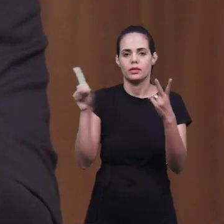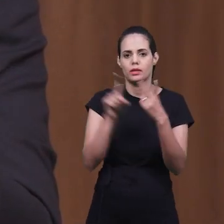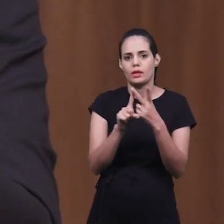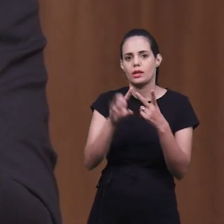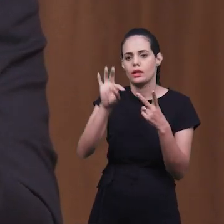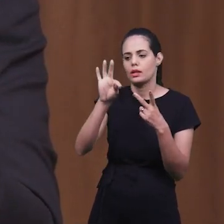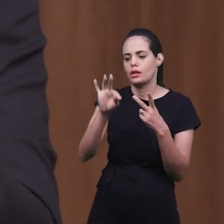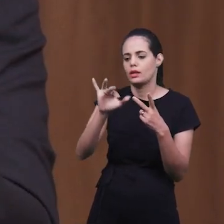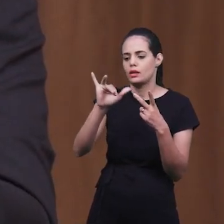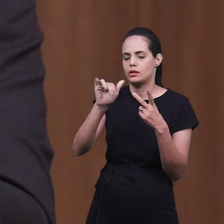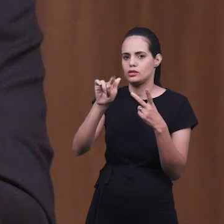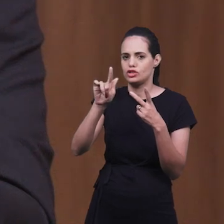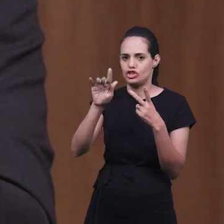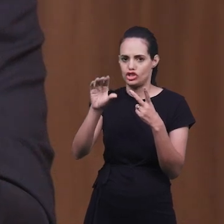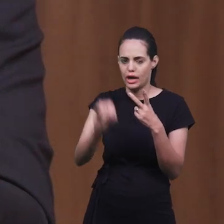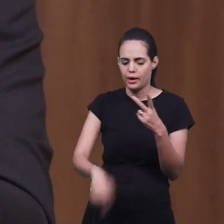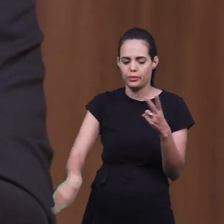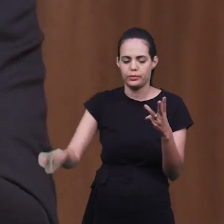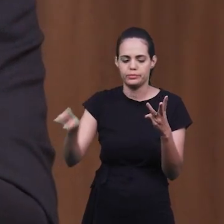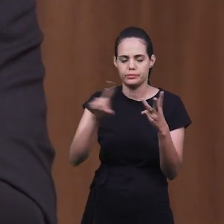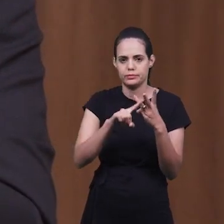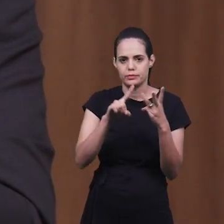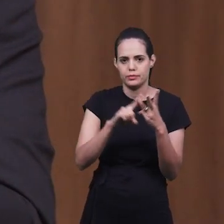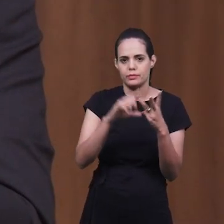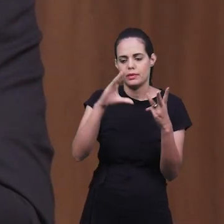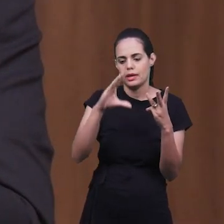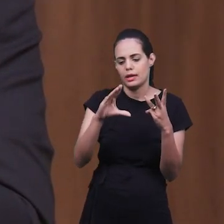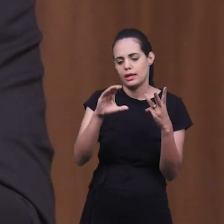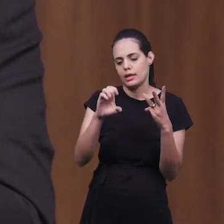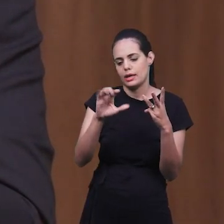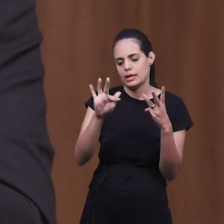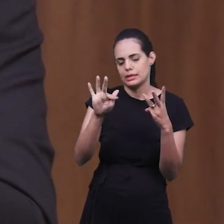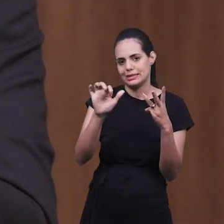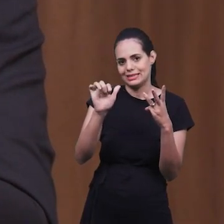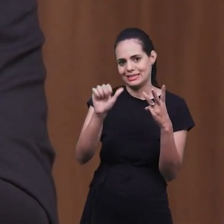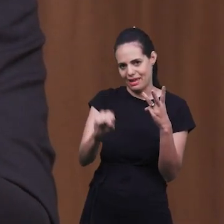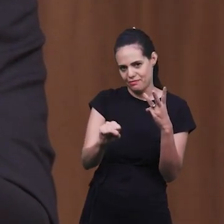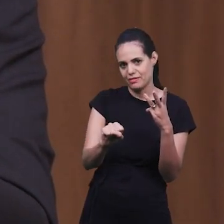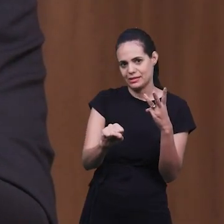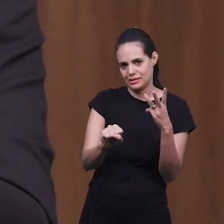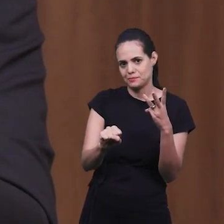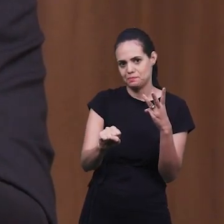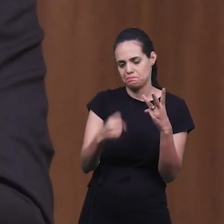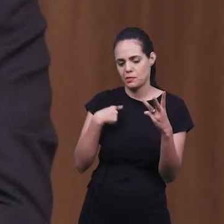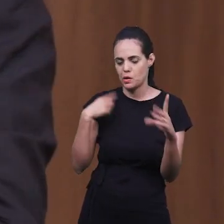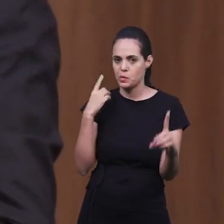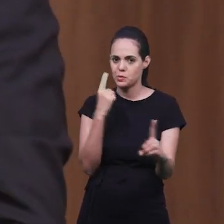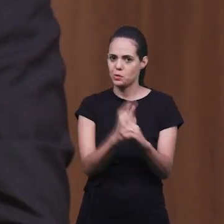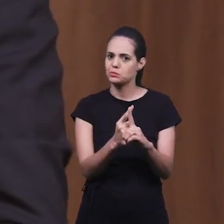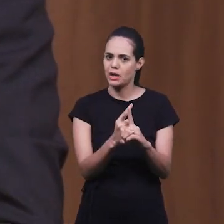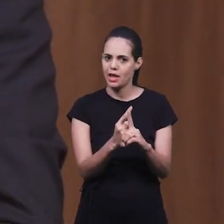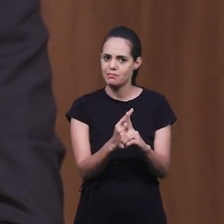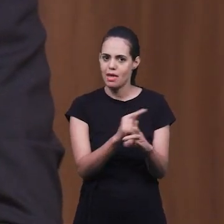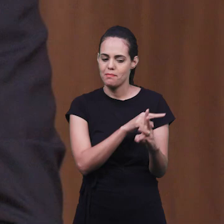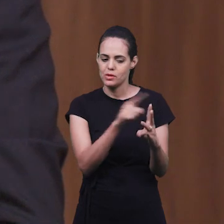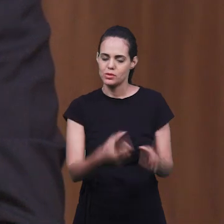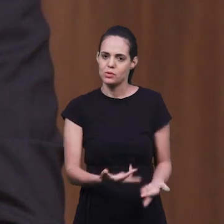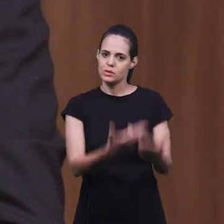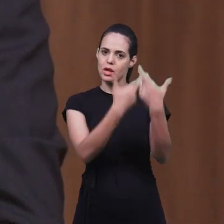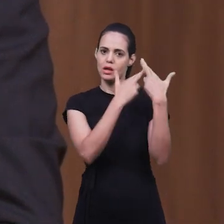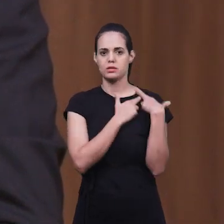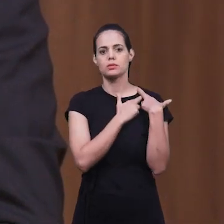assim, esses são colunas. E olha como fica muito evidente a